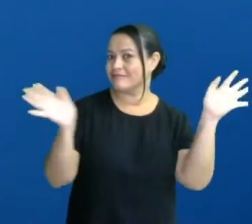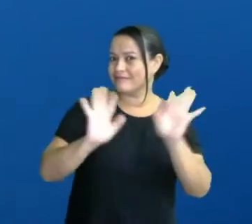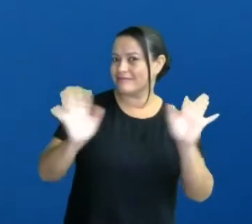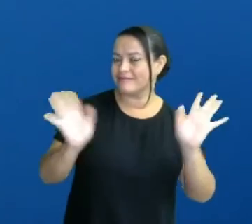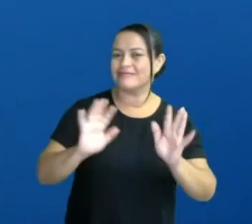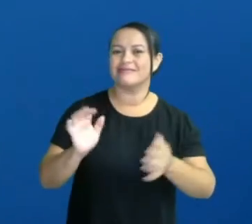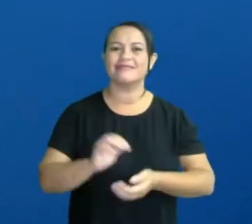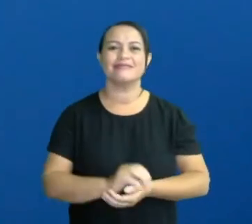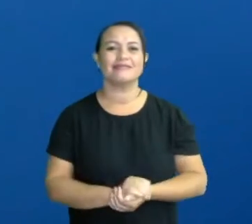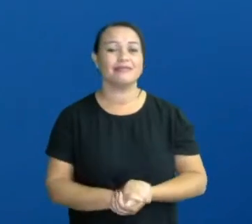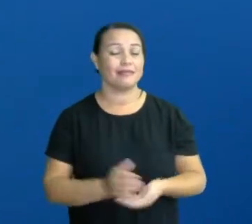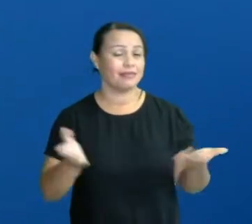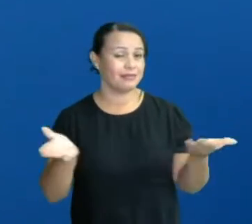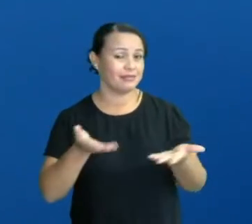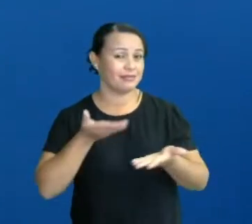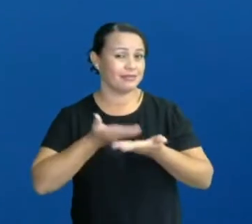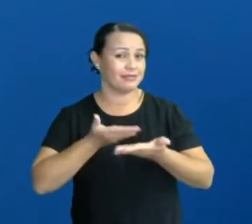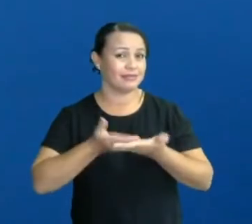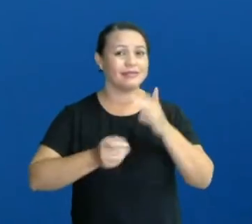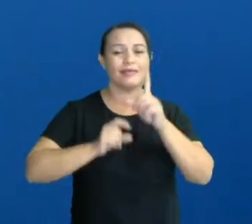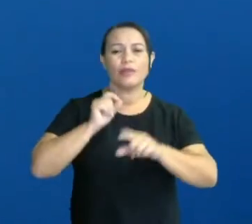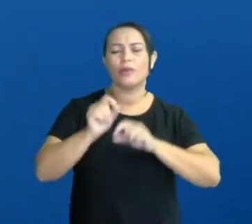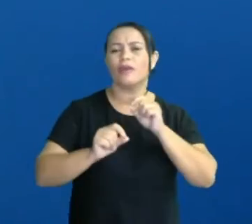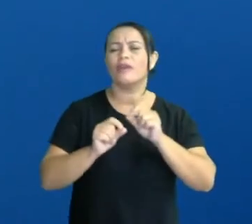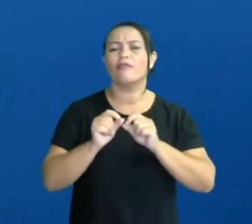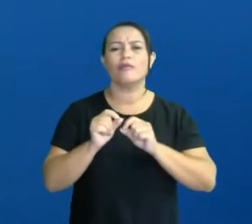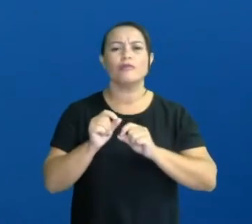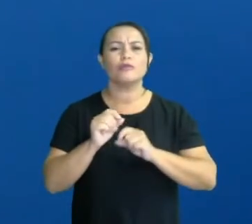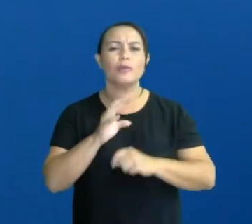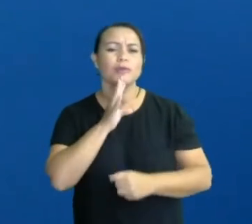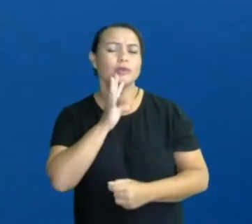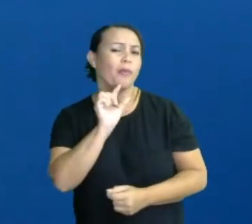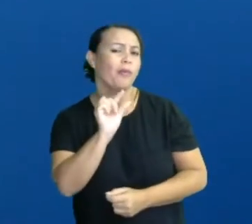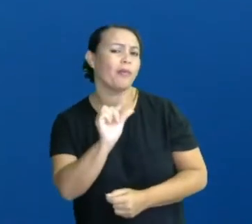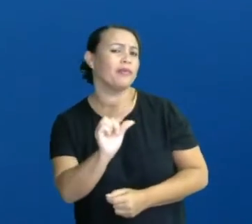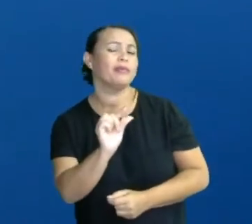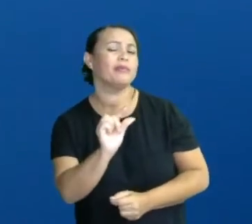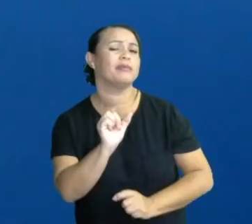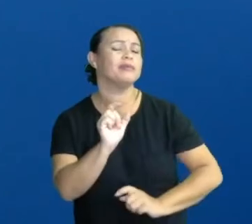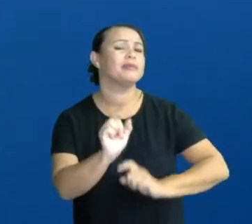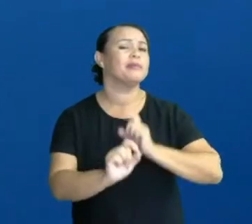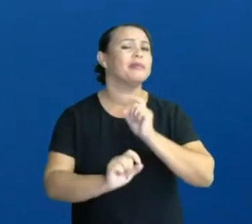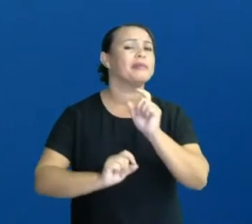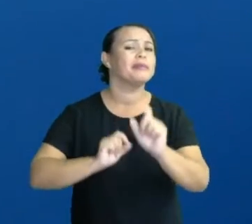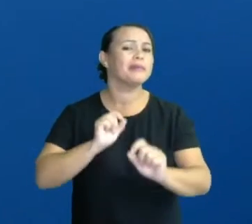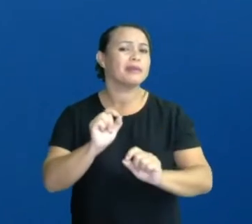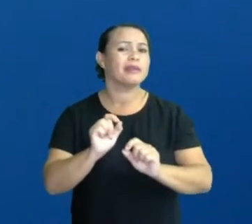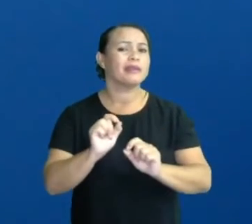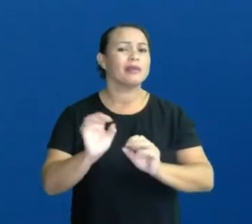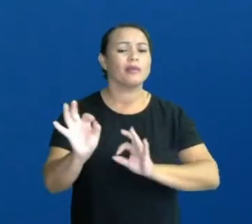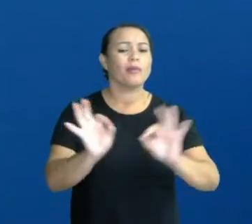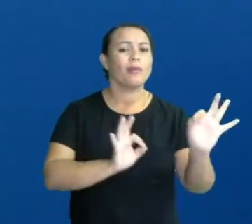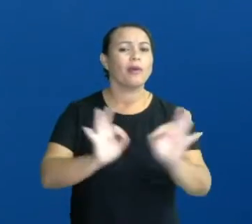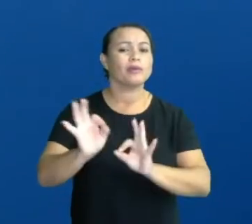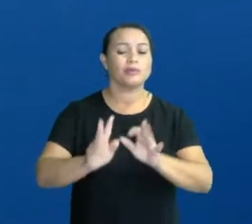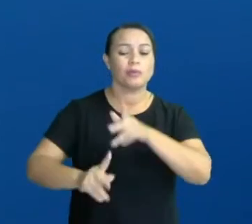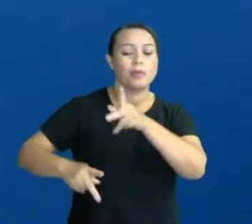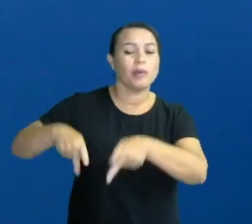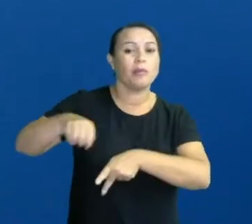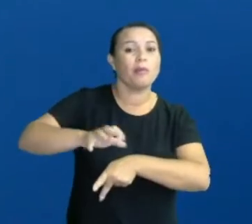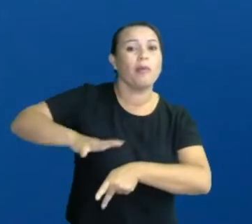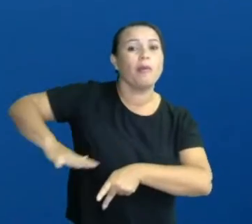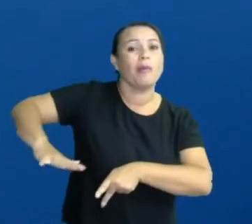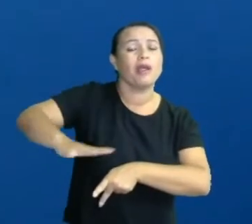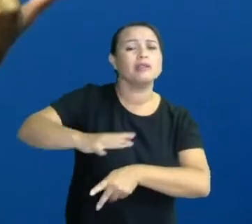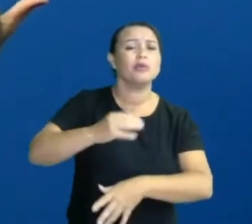Olá, pessoal! Nesta aula, vamos ver um pouco sobre quem formou a nossa